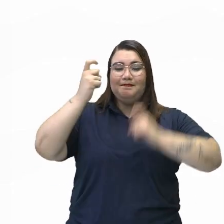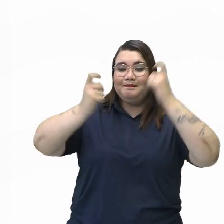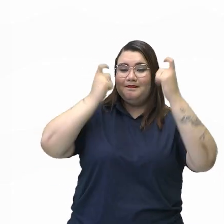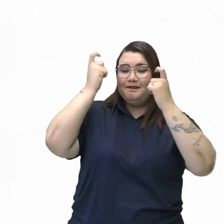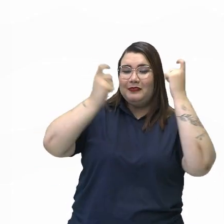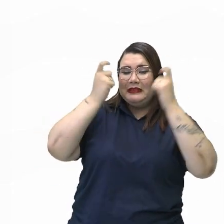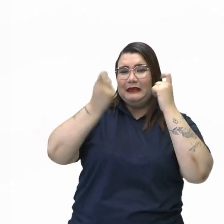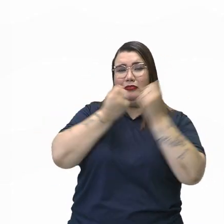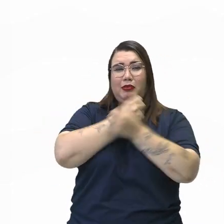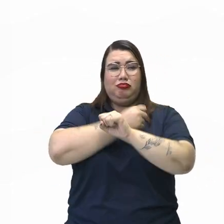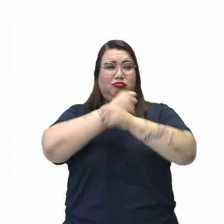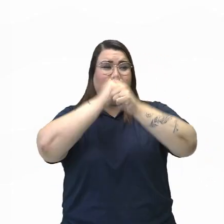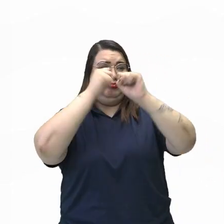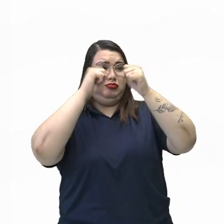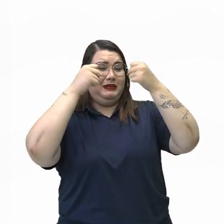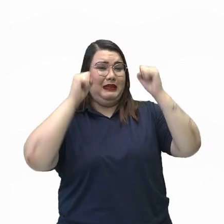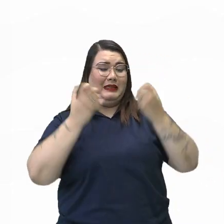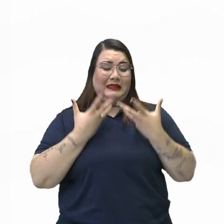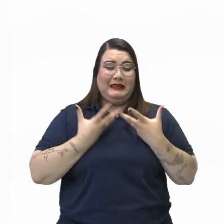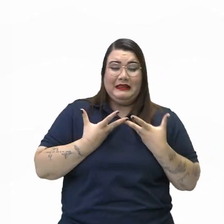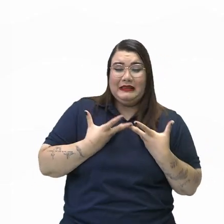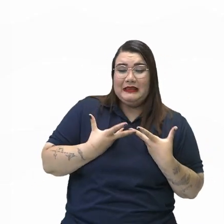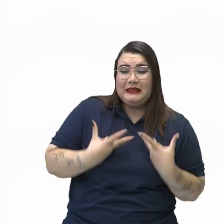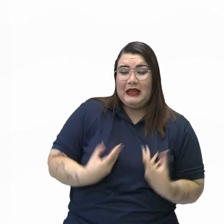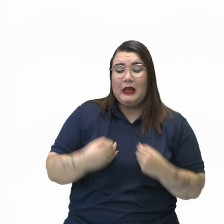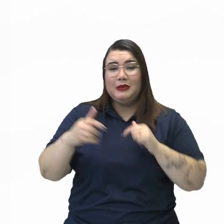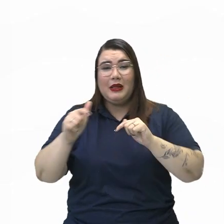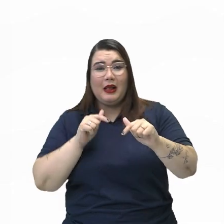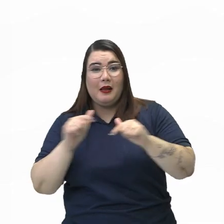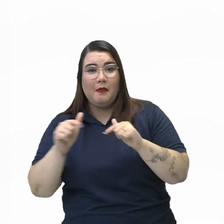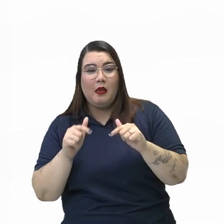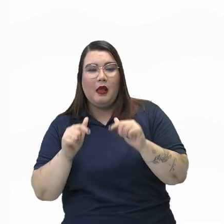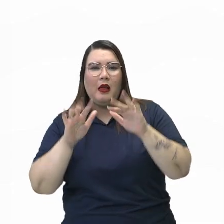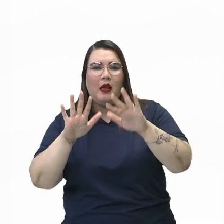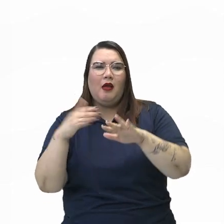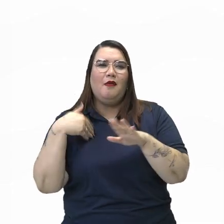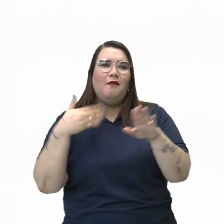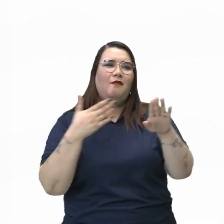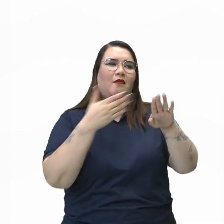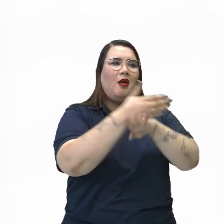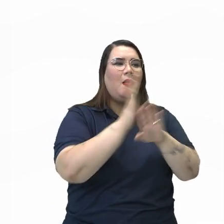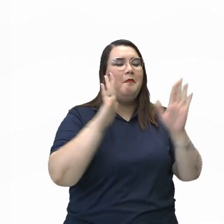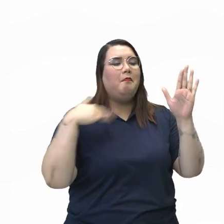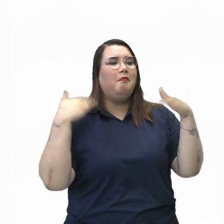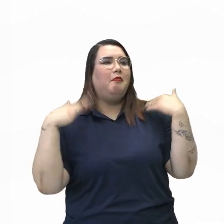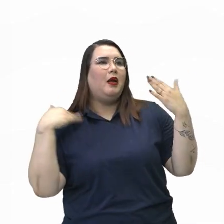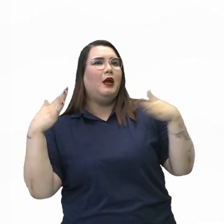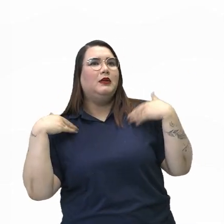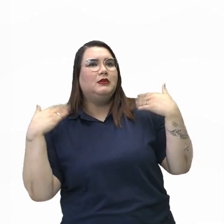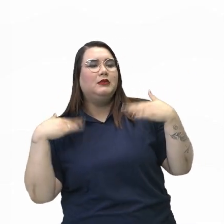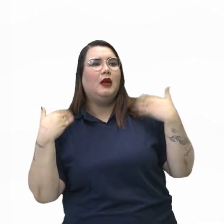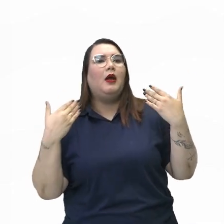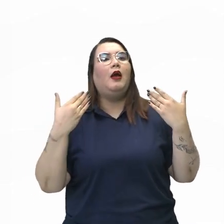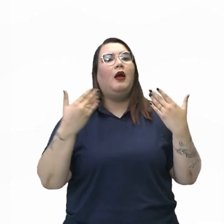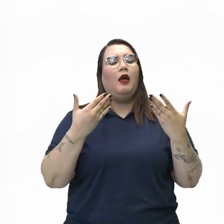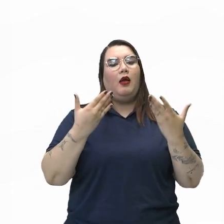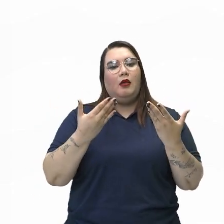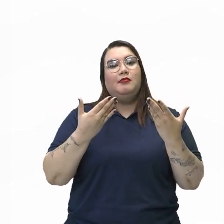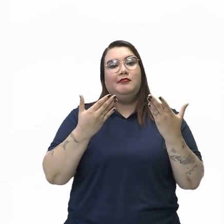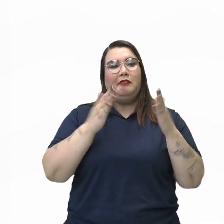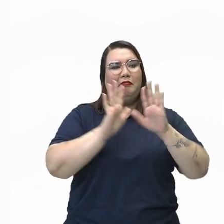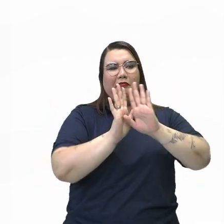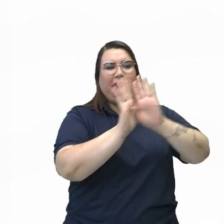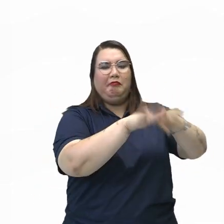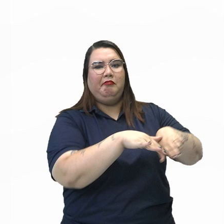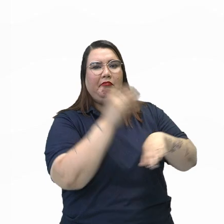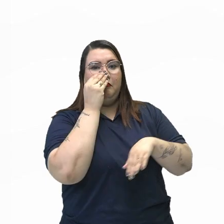preocupados, estressados e sobrecarregados do trabalho, são as atividades de lazer as primeiras que a gente sacrifica, né?